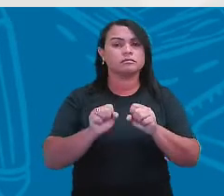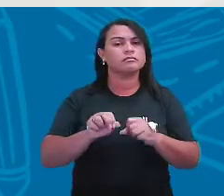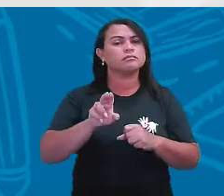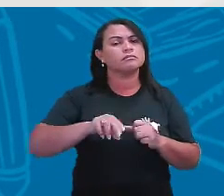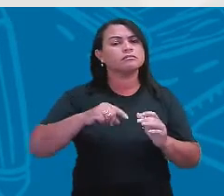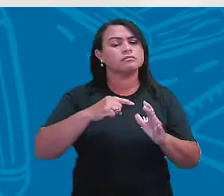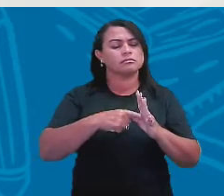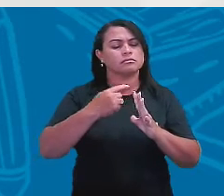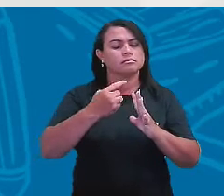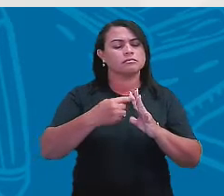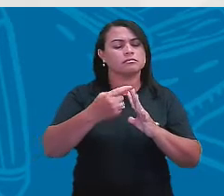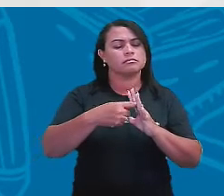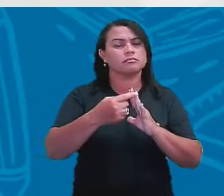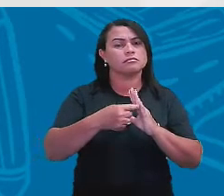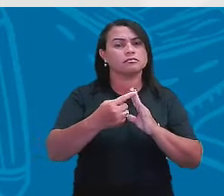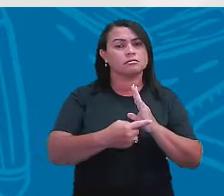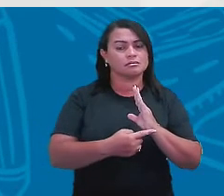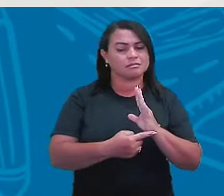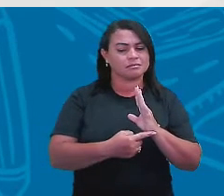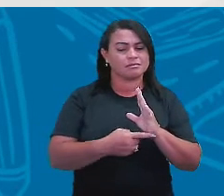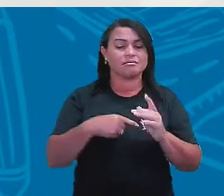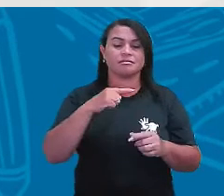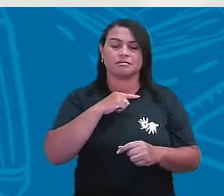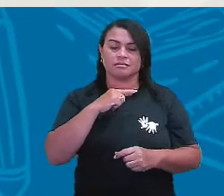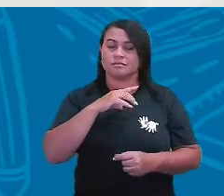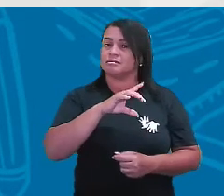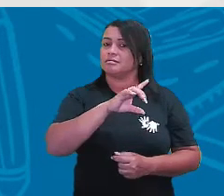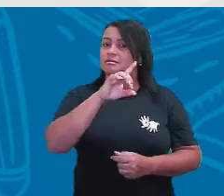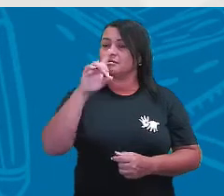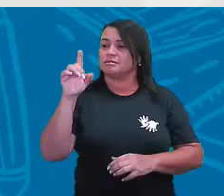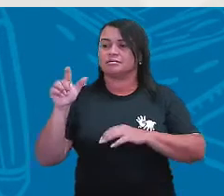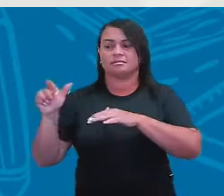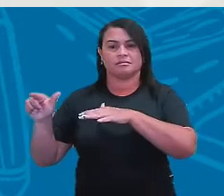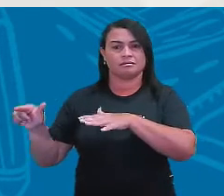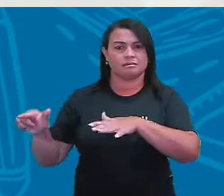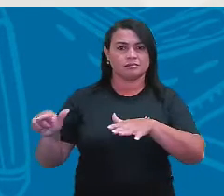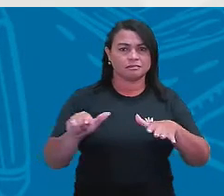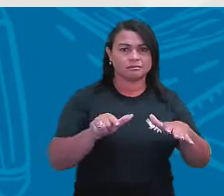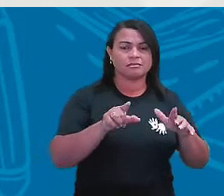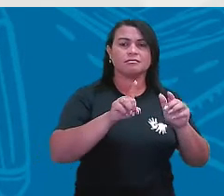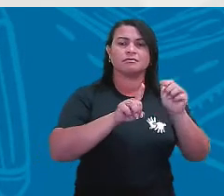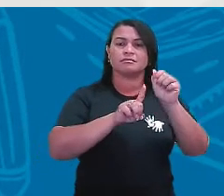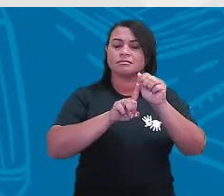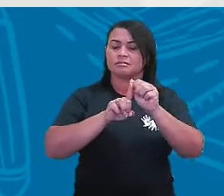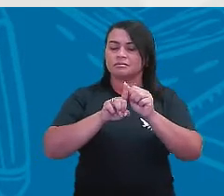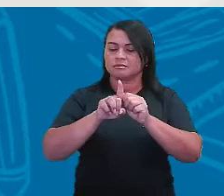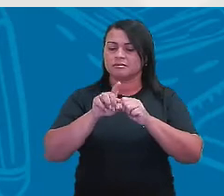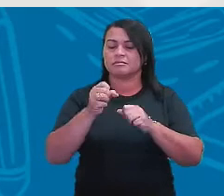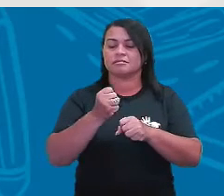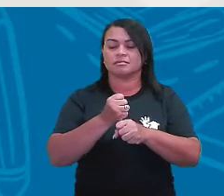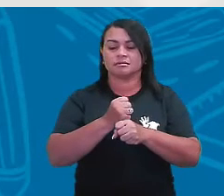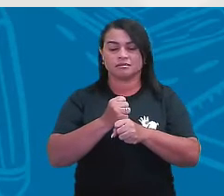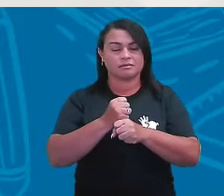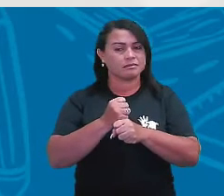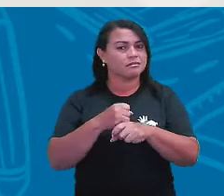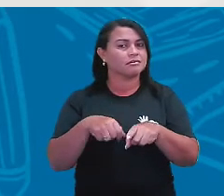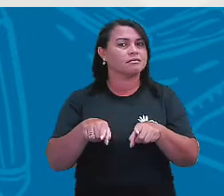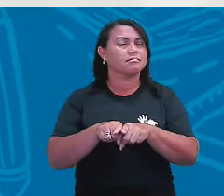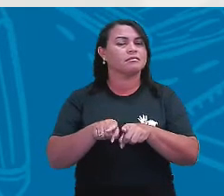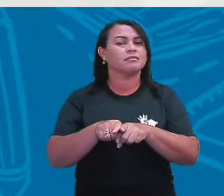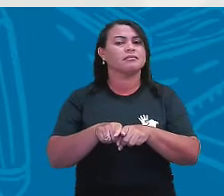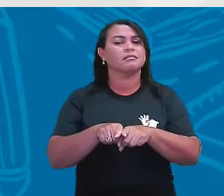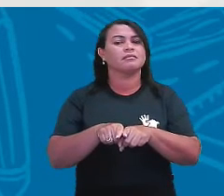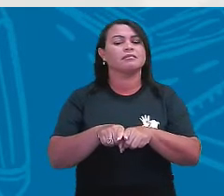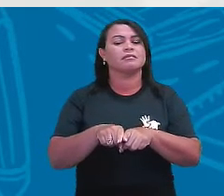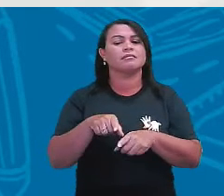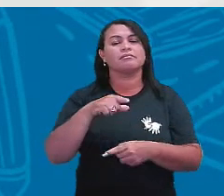calendário. E o que é que eu tenho no calendário? Eu tenho os dias da semana, os meses do ano, né? Eu tenho se